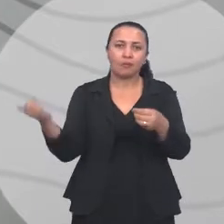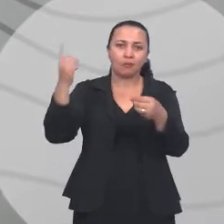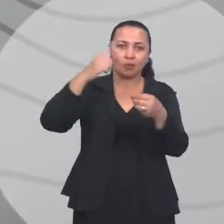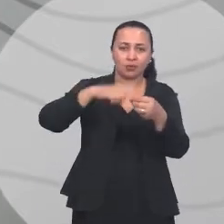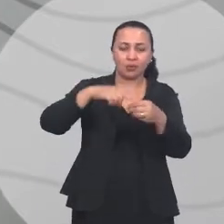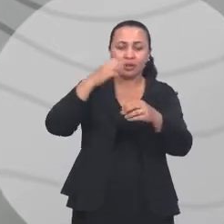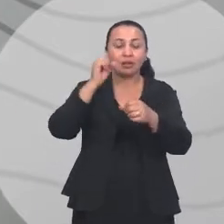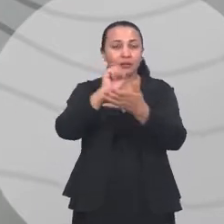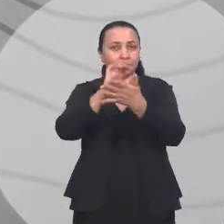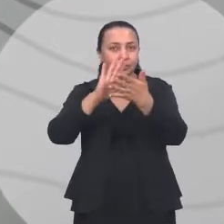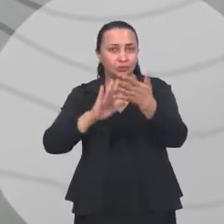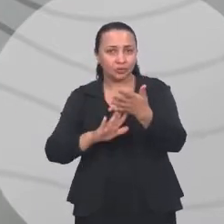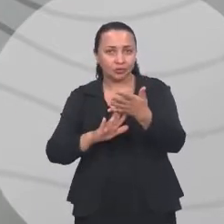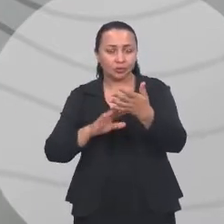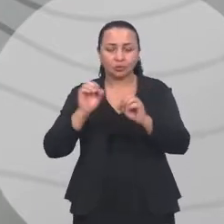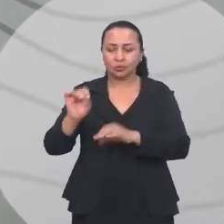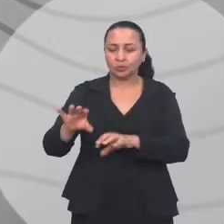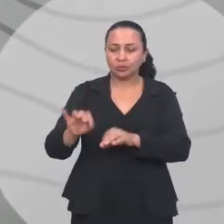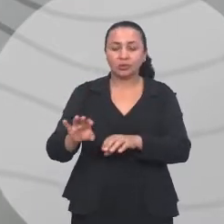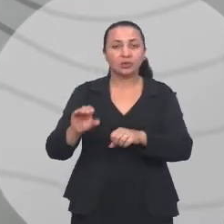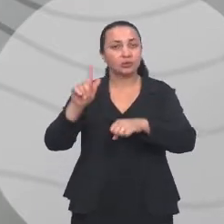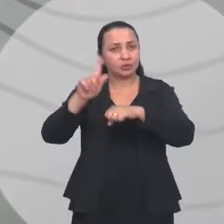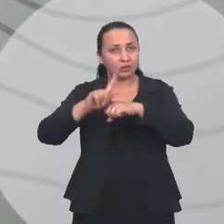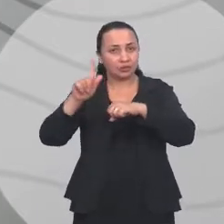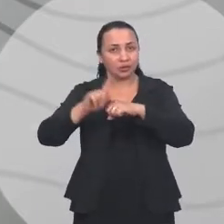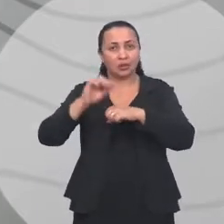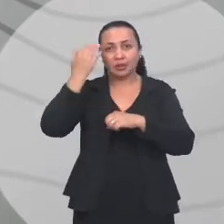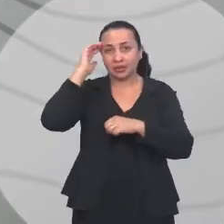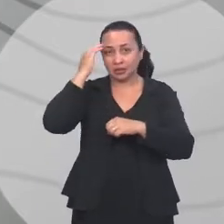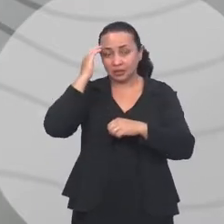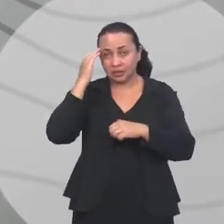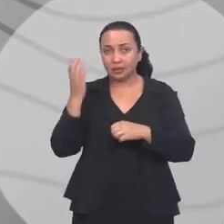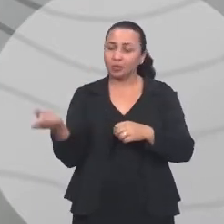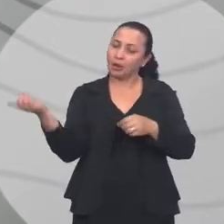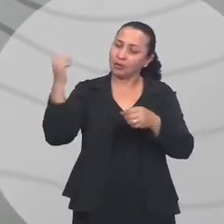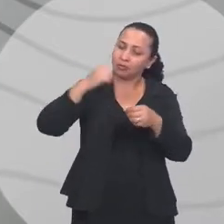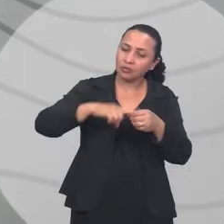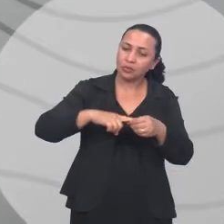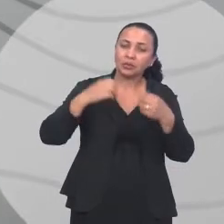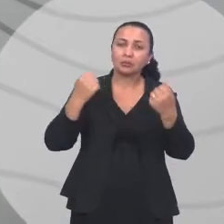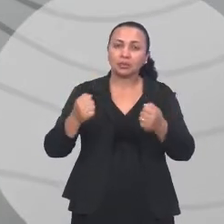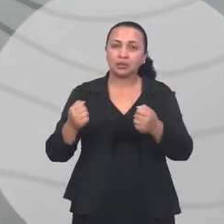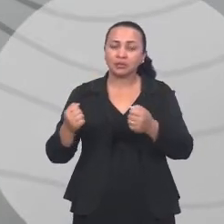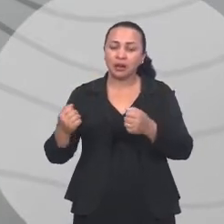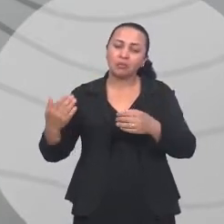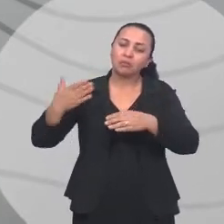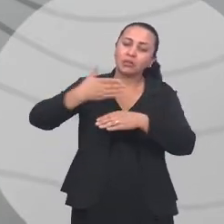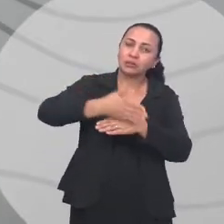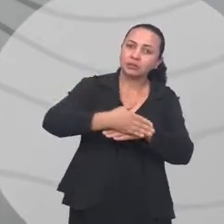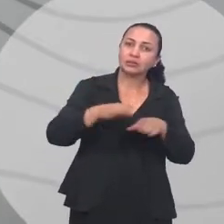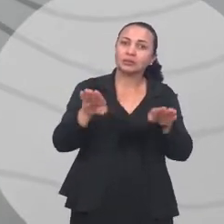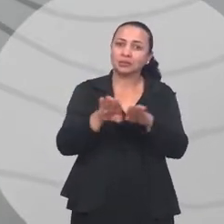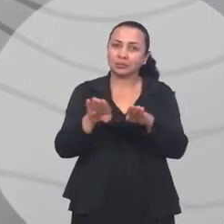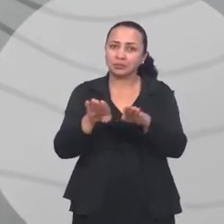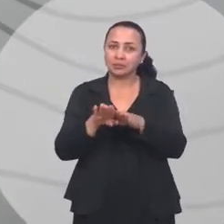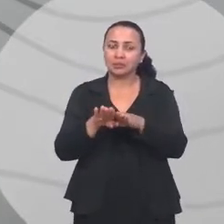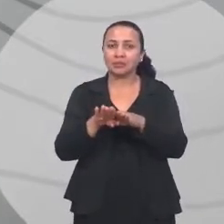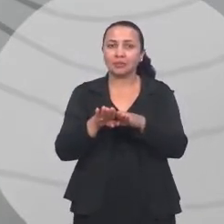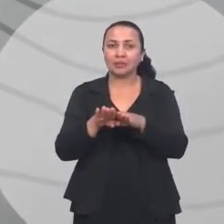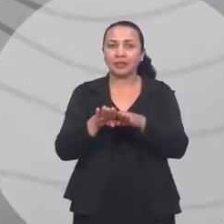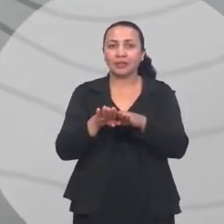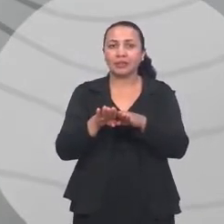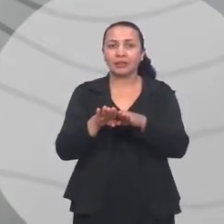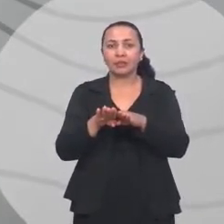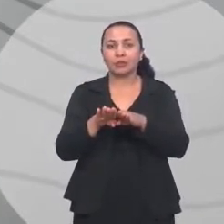necessário retomar as atividades de ensino de graduação e entendeu que essa retomada deveria passar pela retomada